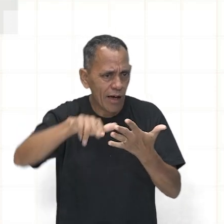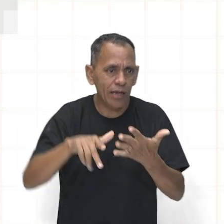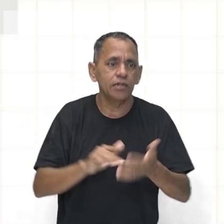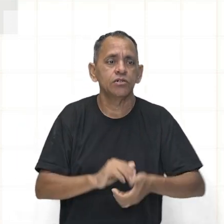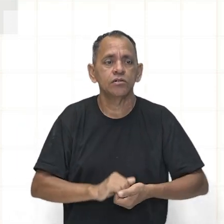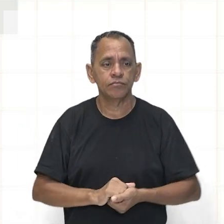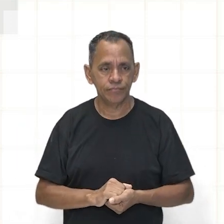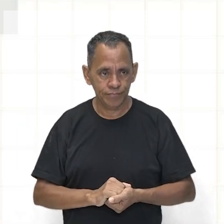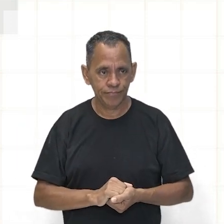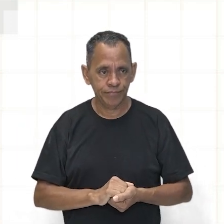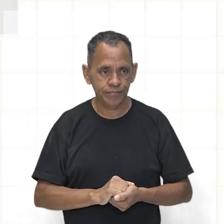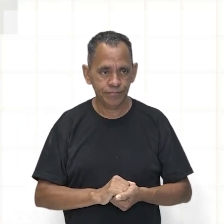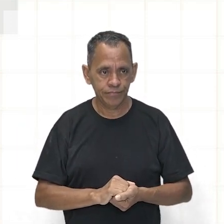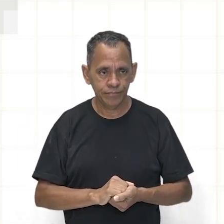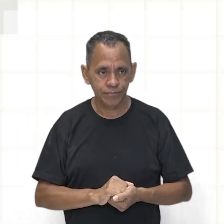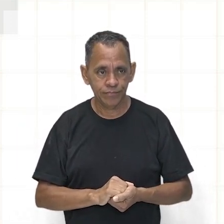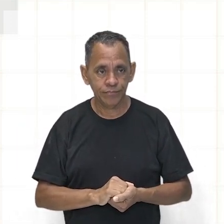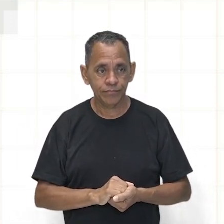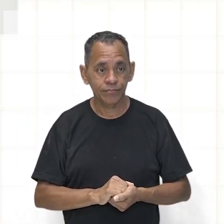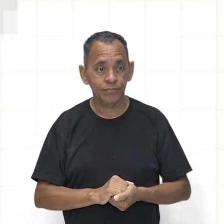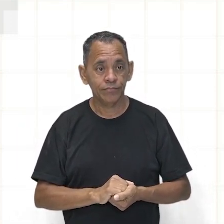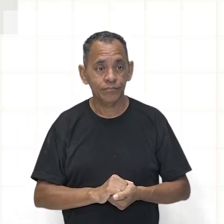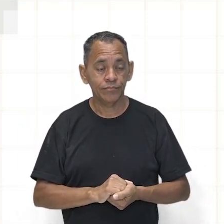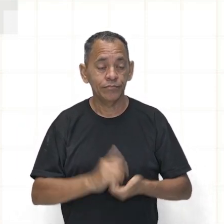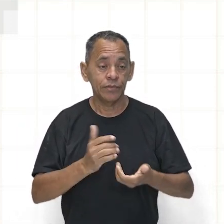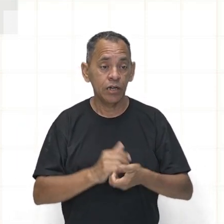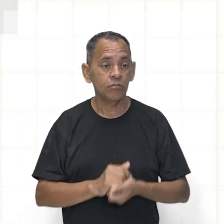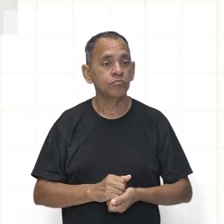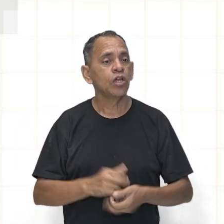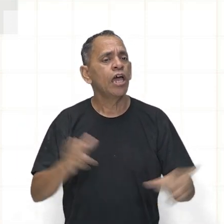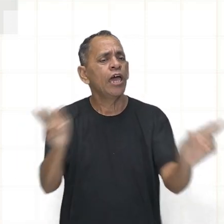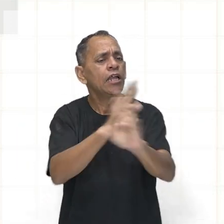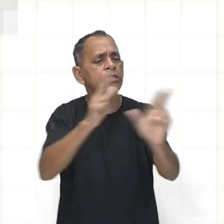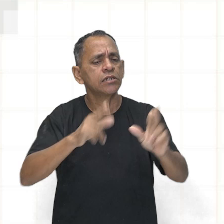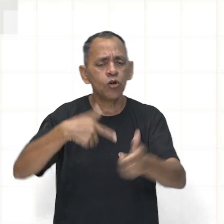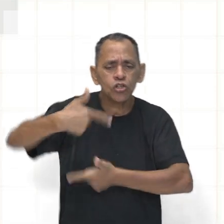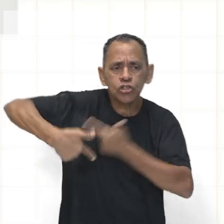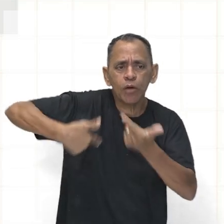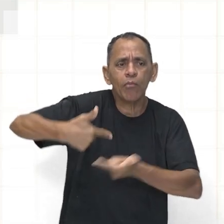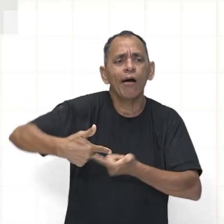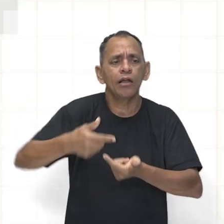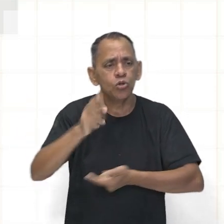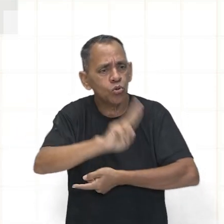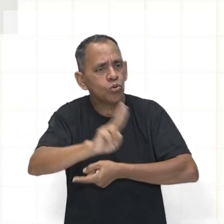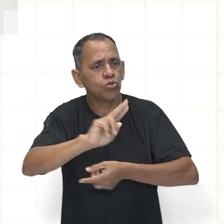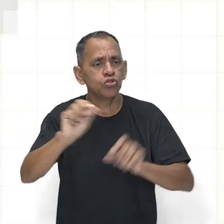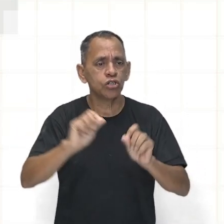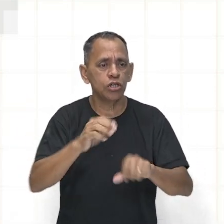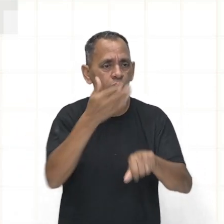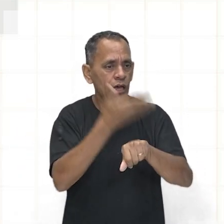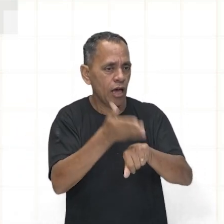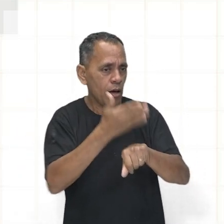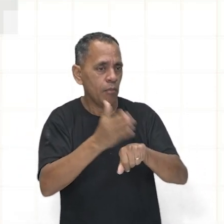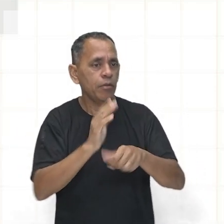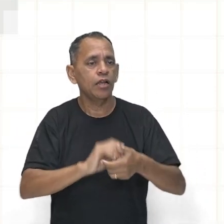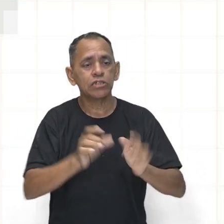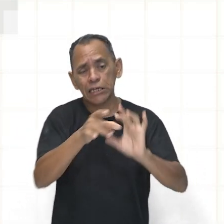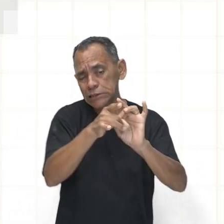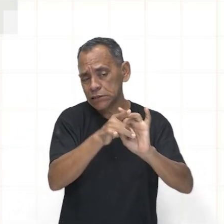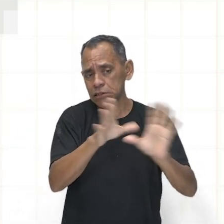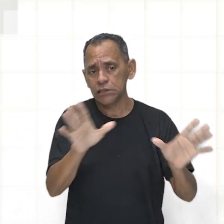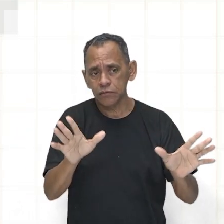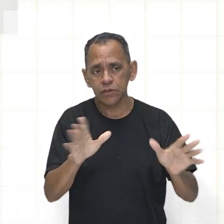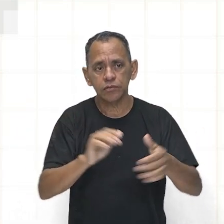para a prática religiosa de diferentes matrizes. E em relação à mão de obra, nós temos aqui a